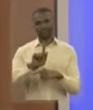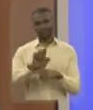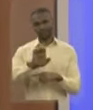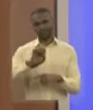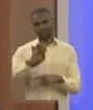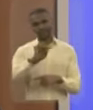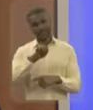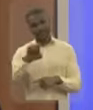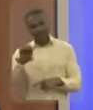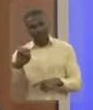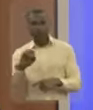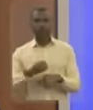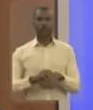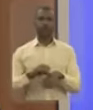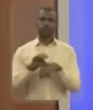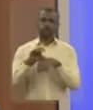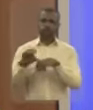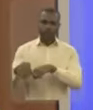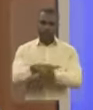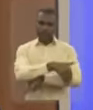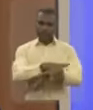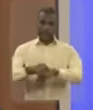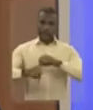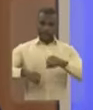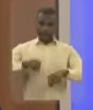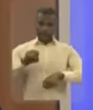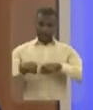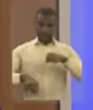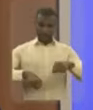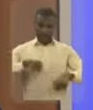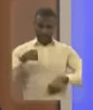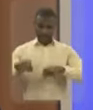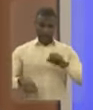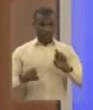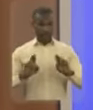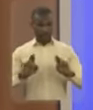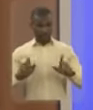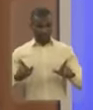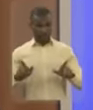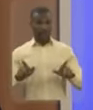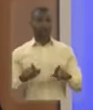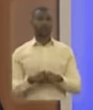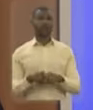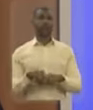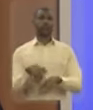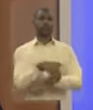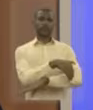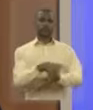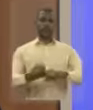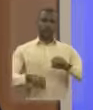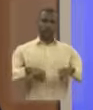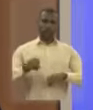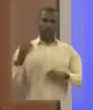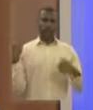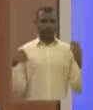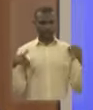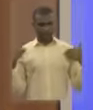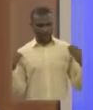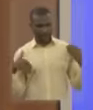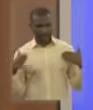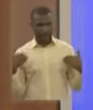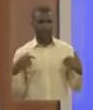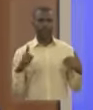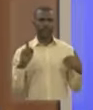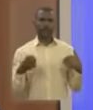o recurso que vai paraa ciclofaixa e ciclovia ciclofaixa grana são diferentes o recurso que vai paraa ciclofaixa de lazer é um recurso